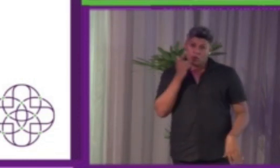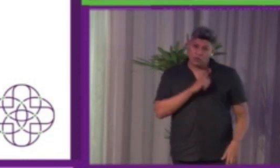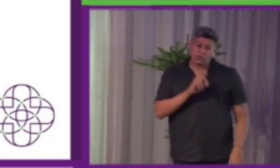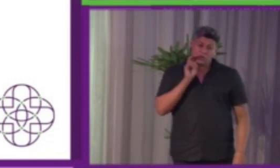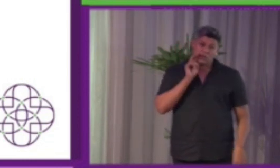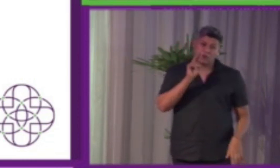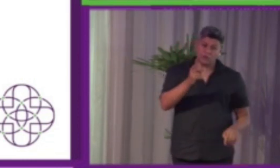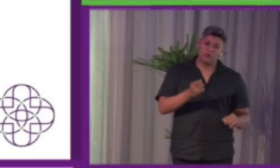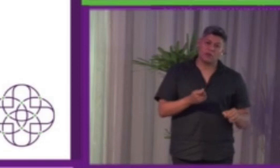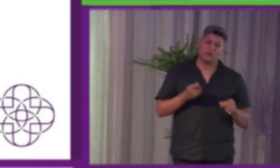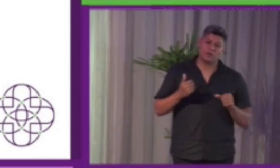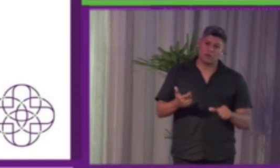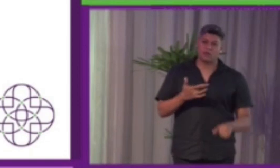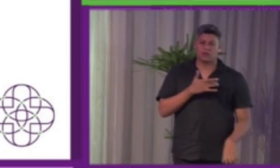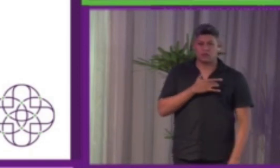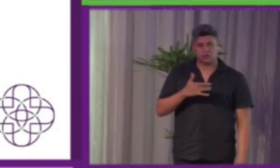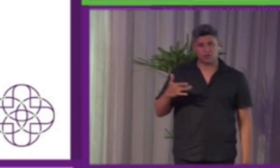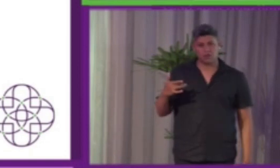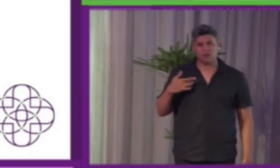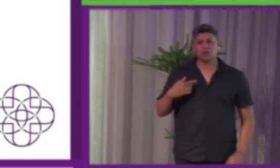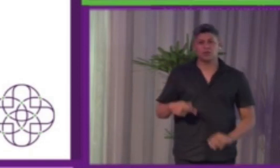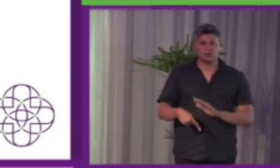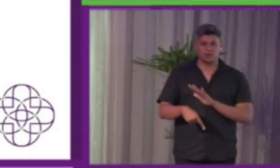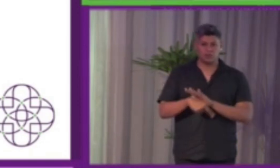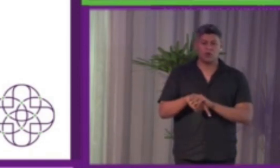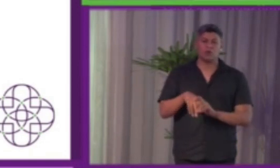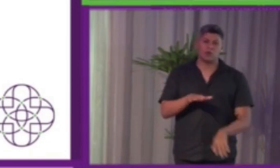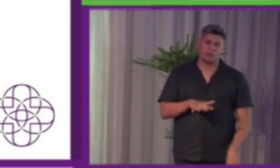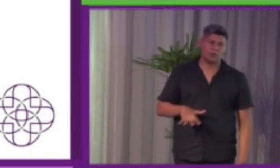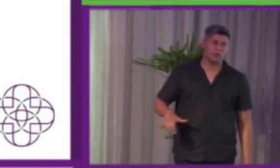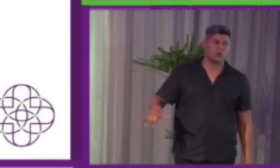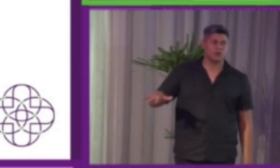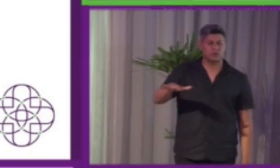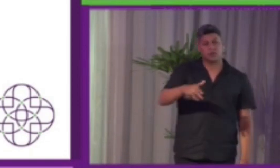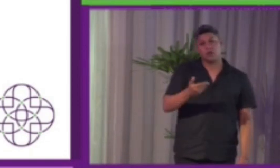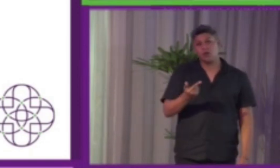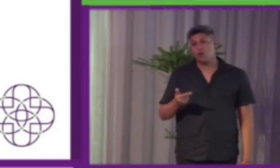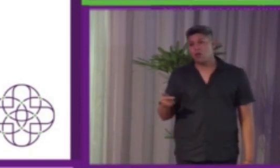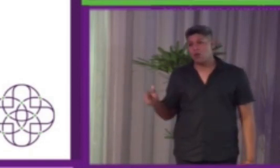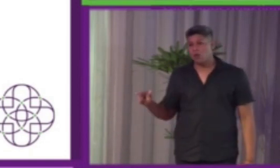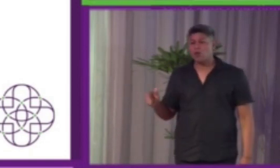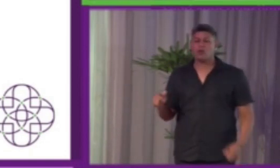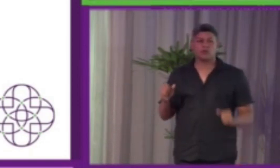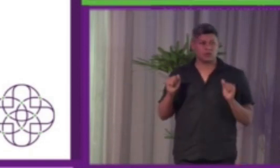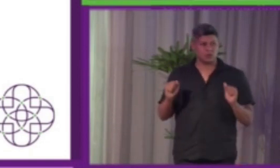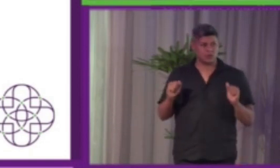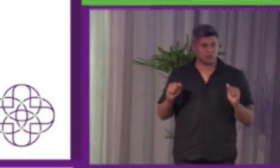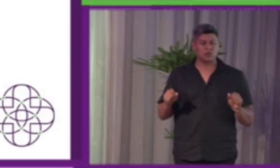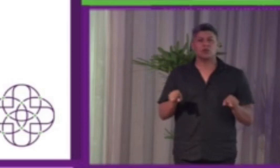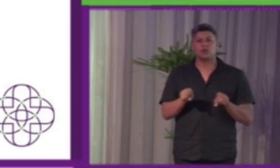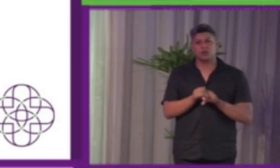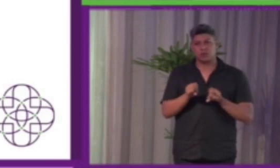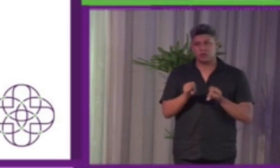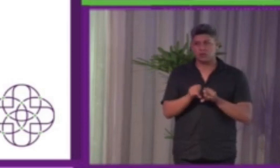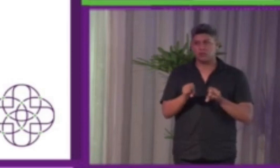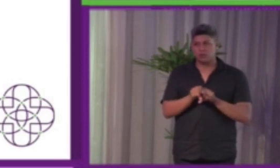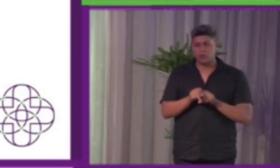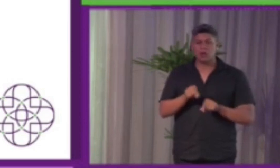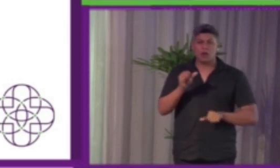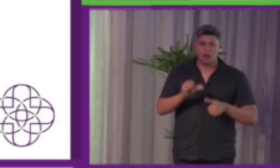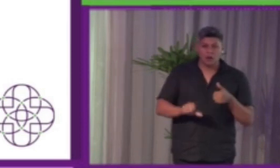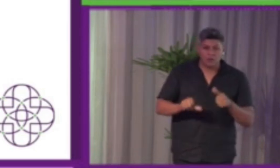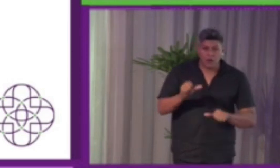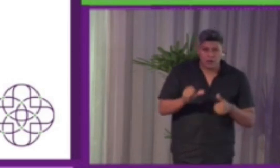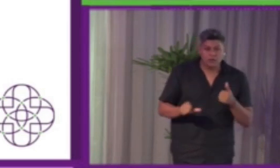benefício líquido em saúde para a população. Há outras também possibilidades, então, de análise, como, por exemplo, a avaliação